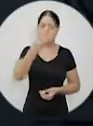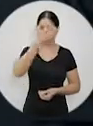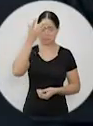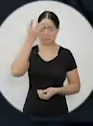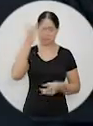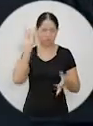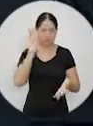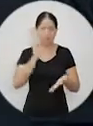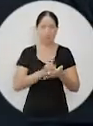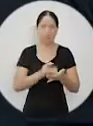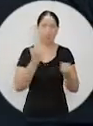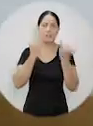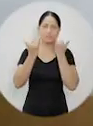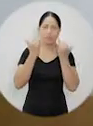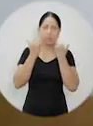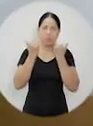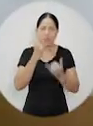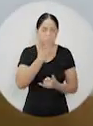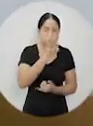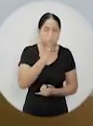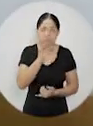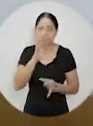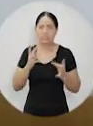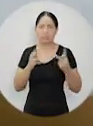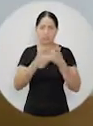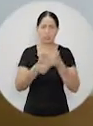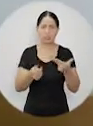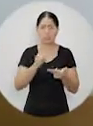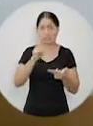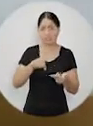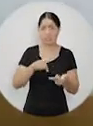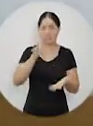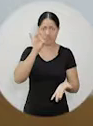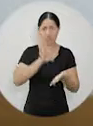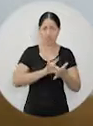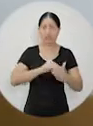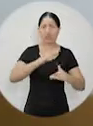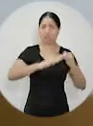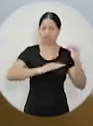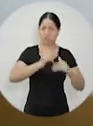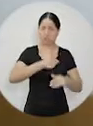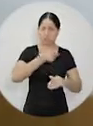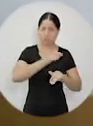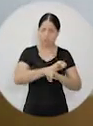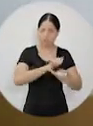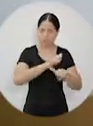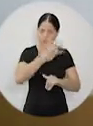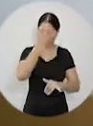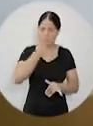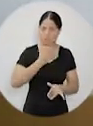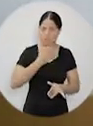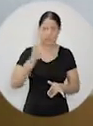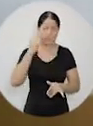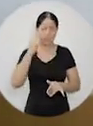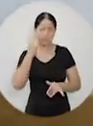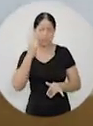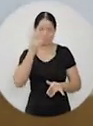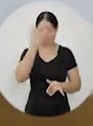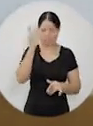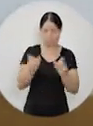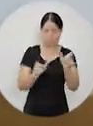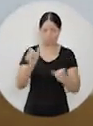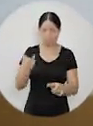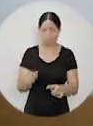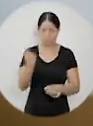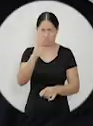importância das pessoas também se manterem informadas, qual que é a importância hoje de ter um jornalismo sério, um jornalismo que pensa no brasileiro e na